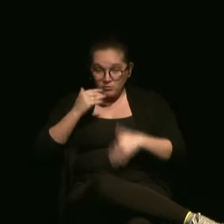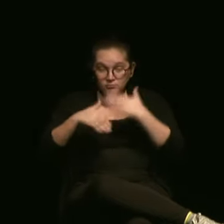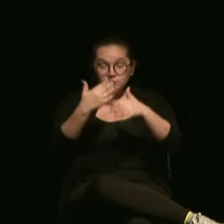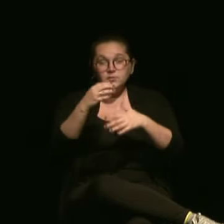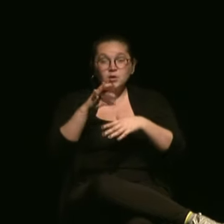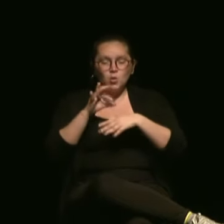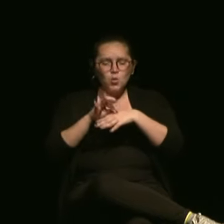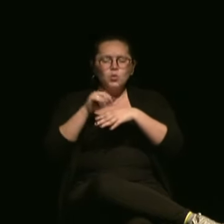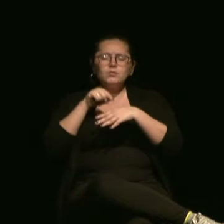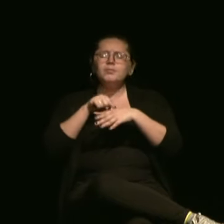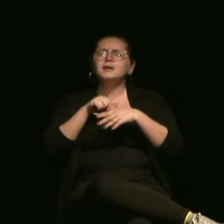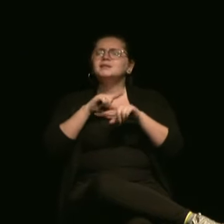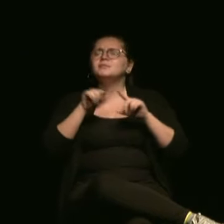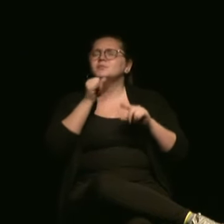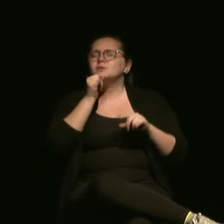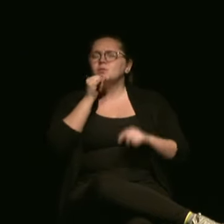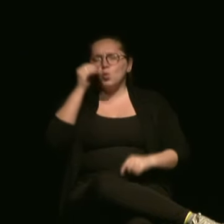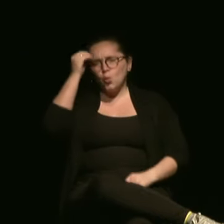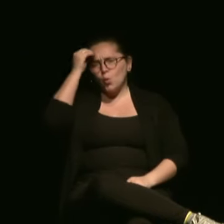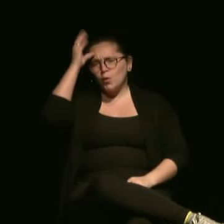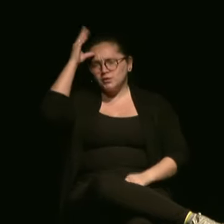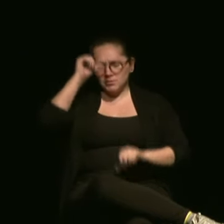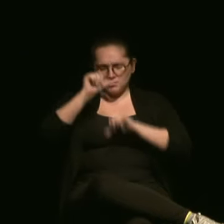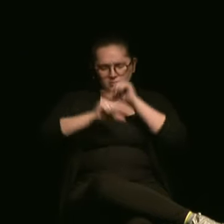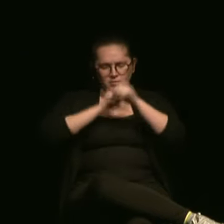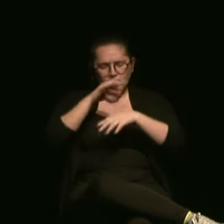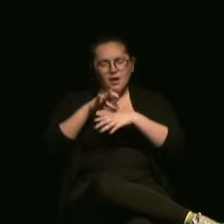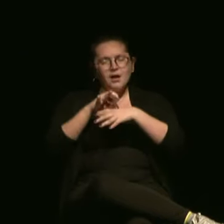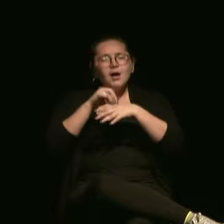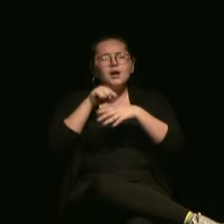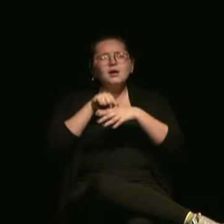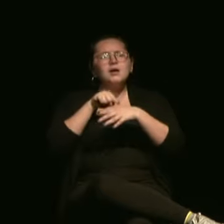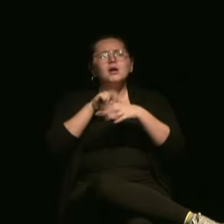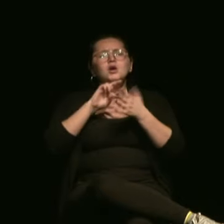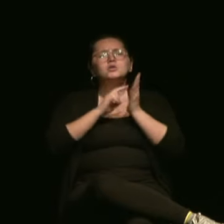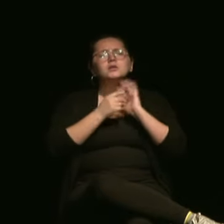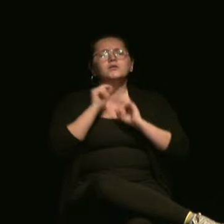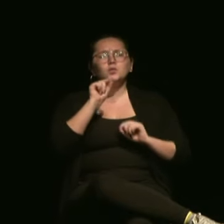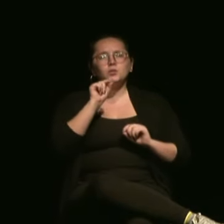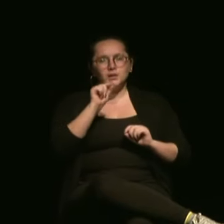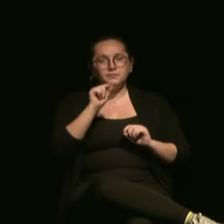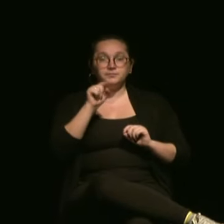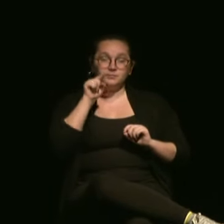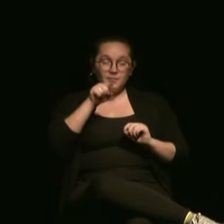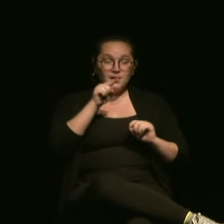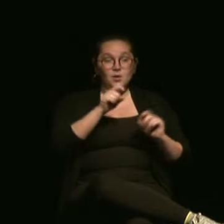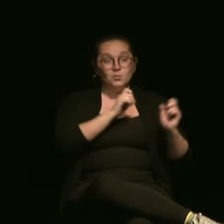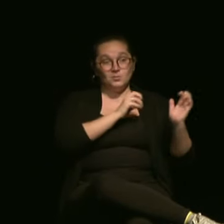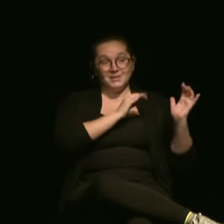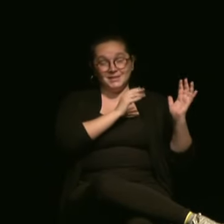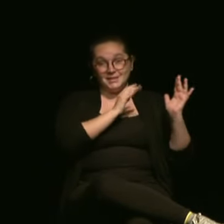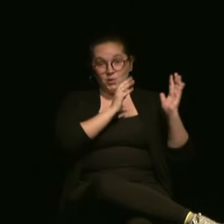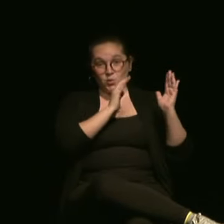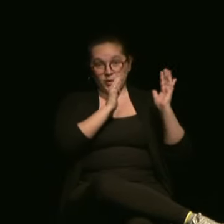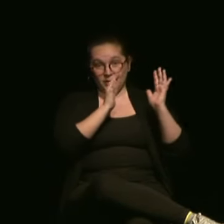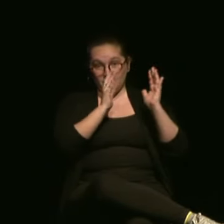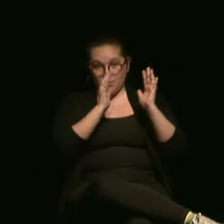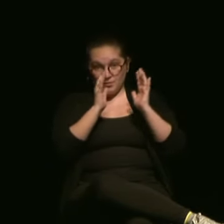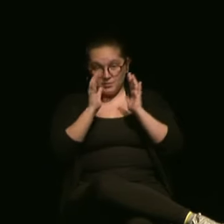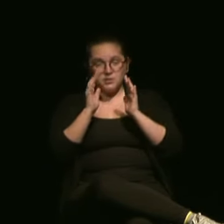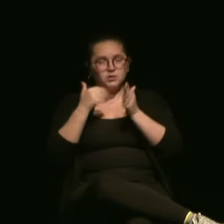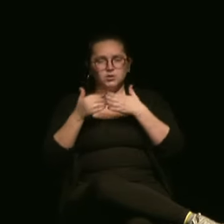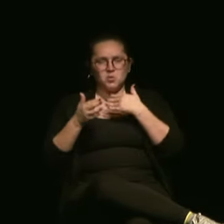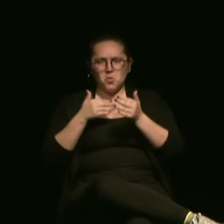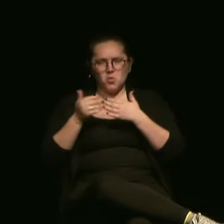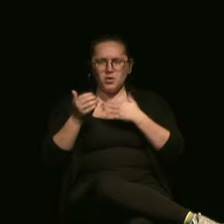é o conhecimento tornado carne? A sequência, que é uma sequência antológica do cinema, de qualquer